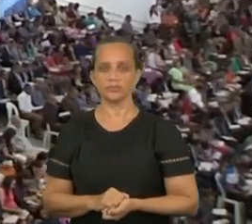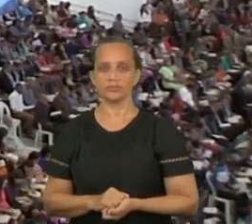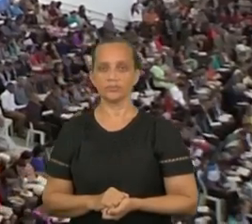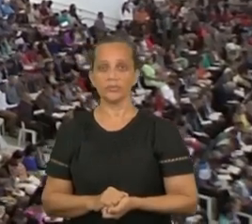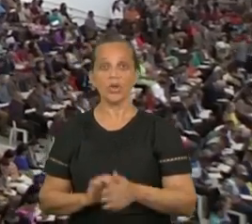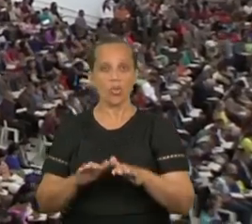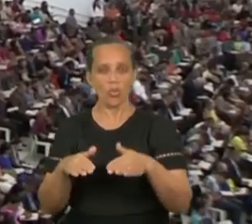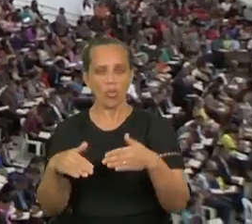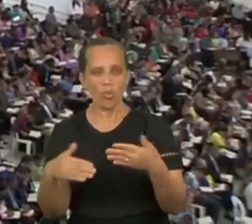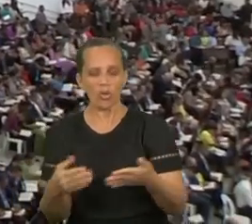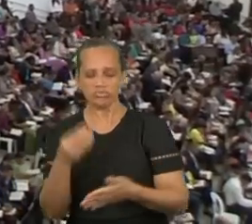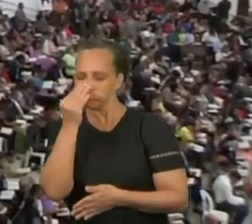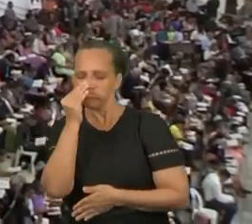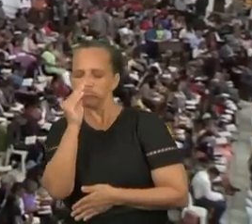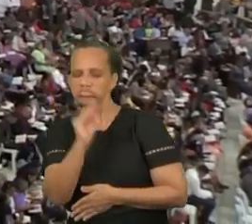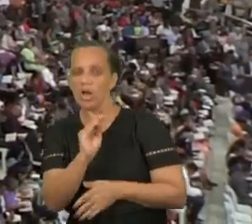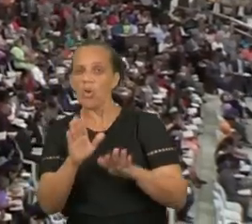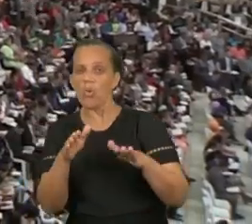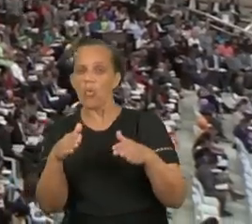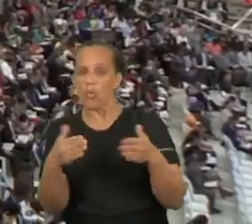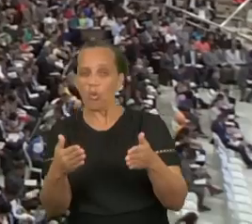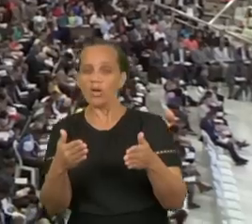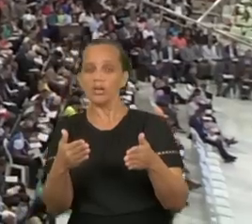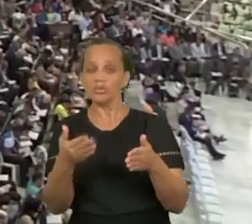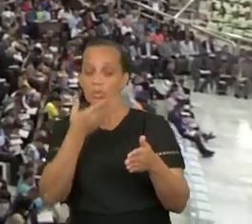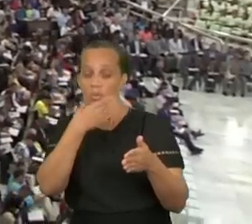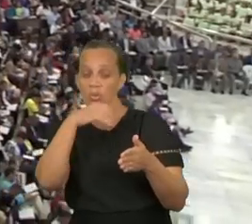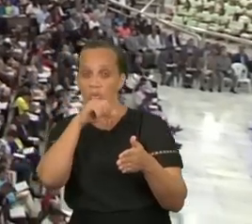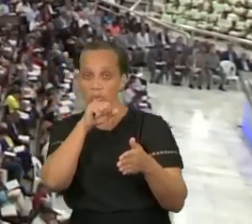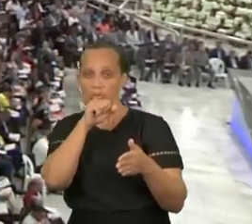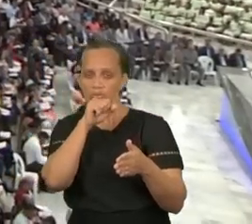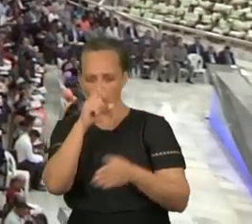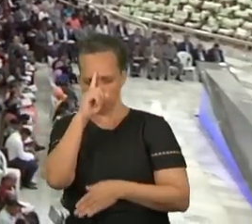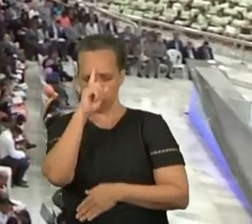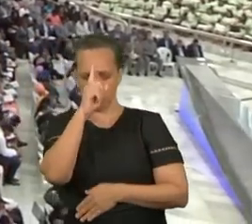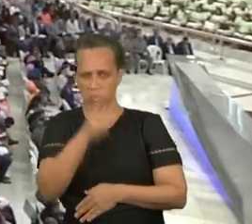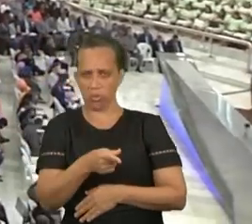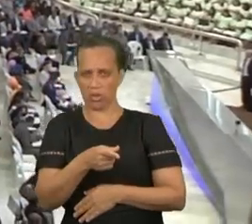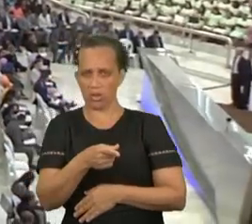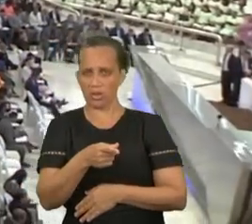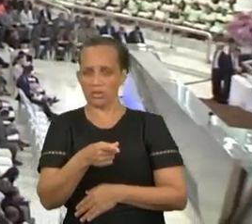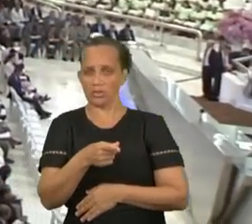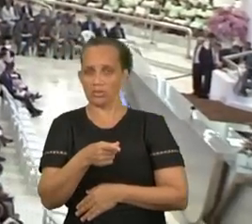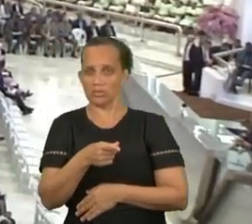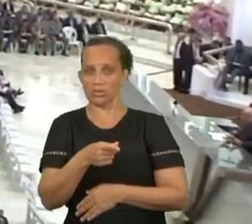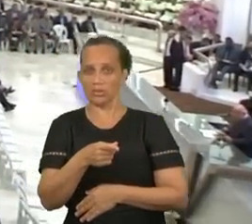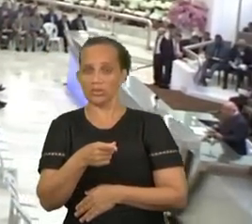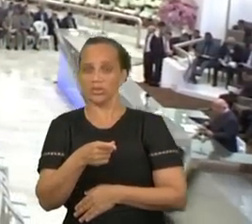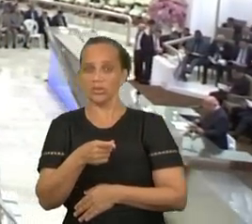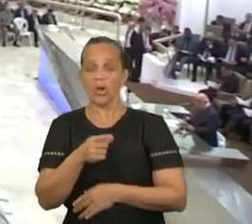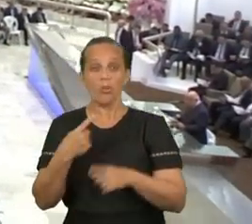quando for por ele quando por ele fores repreendidos é prendido